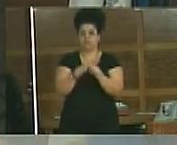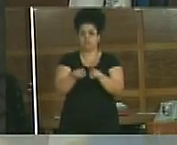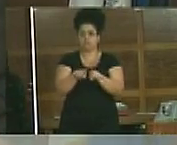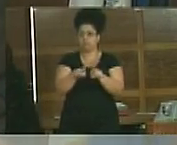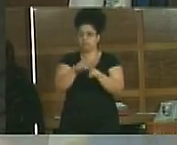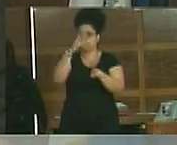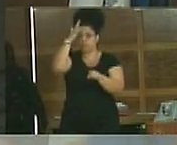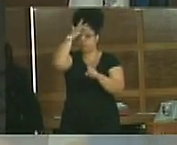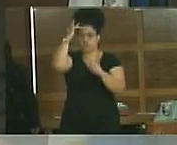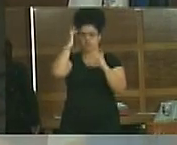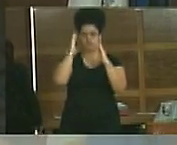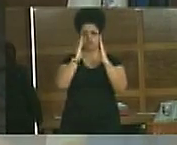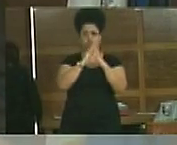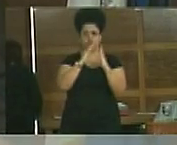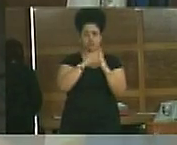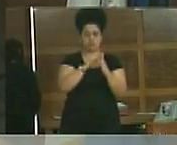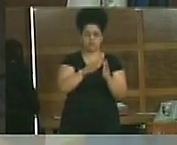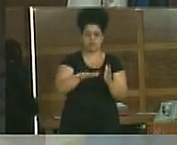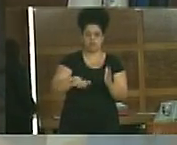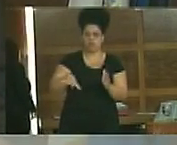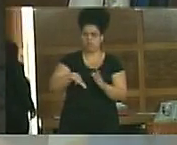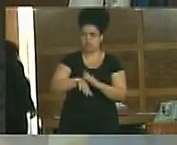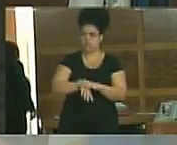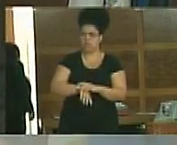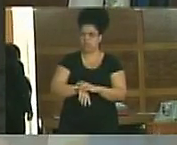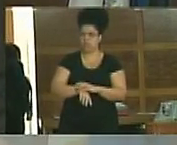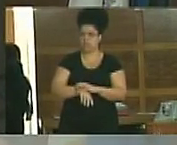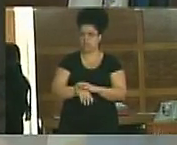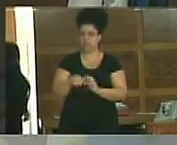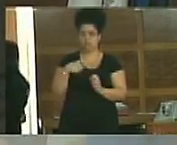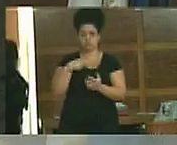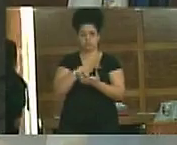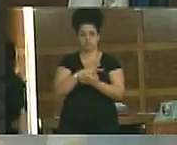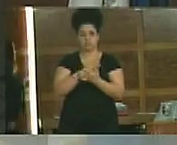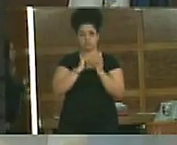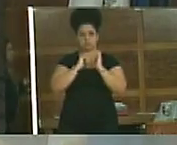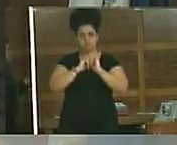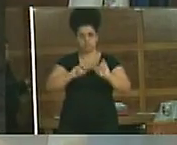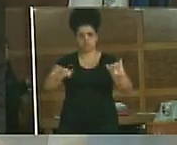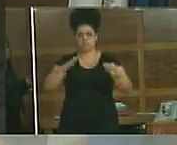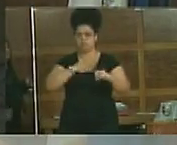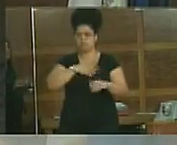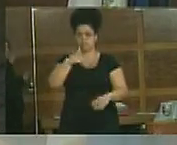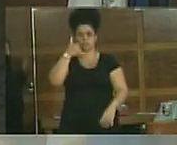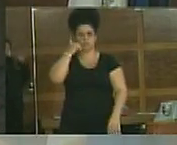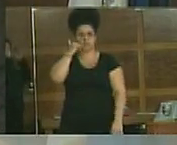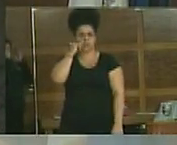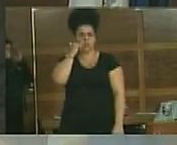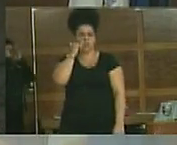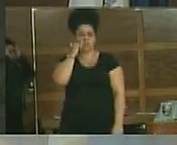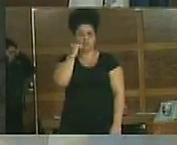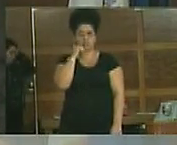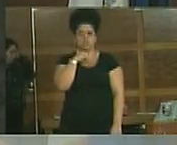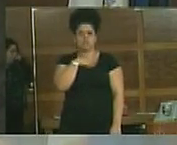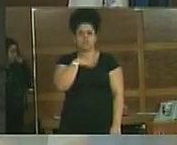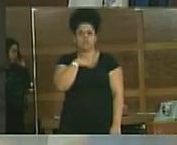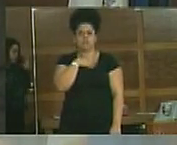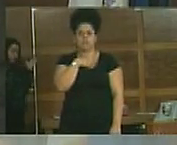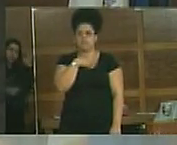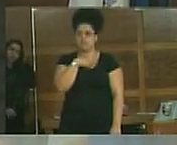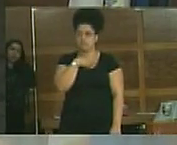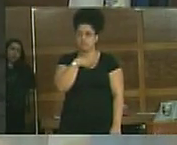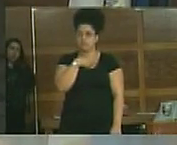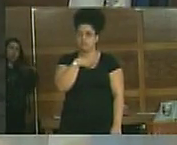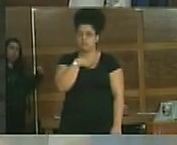morador, que eu sempre deixo no ar aí o meu telefone, pois o povo que nos assiste em suas casas e quem vem a plenário,